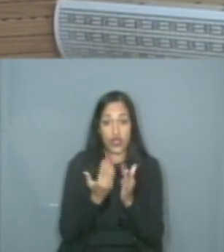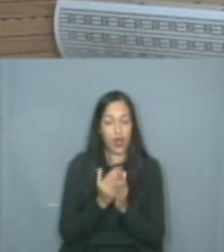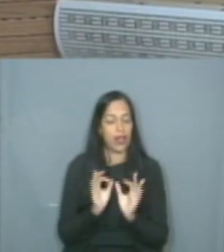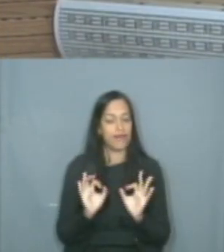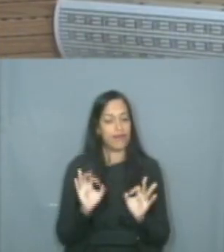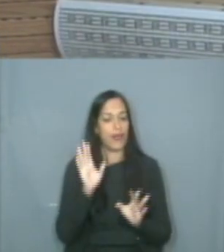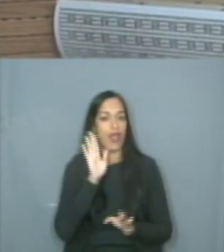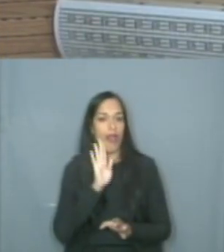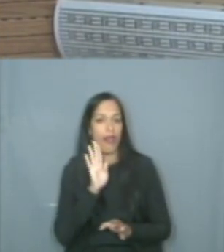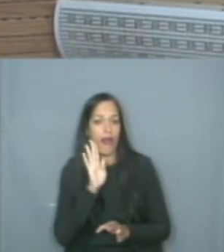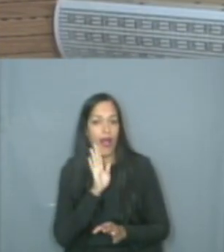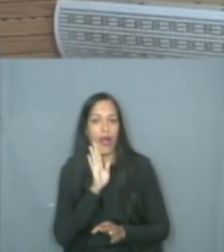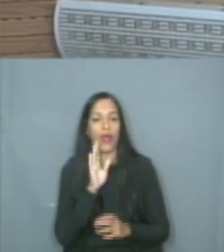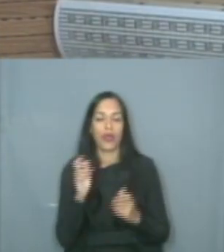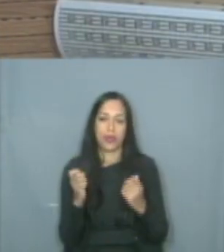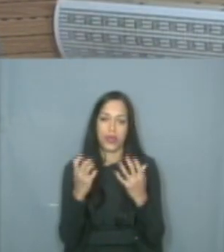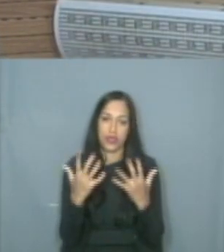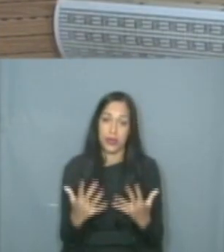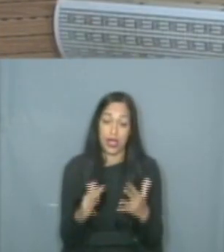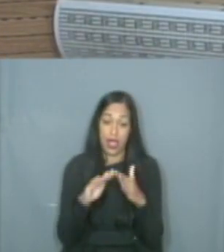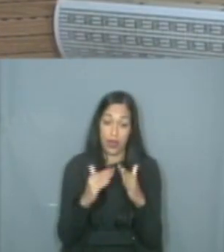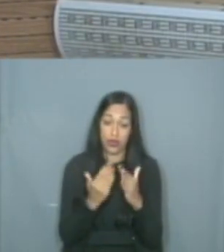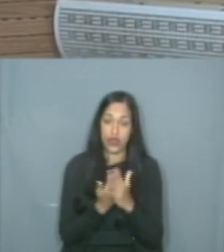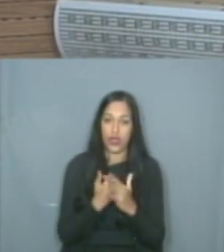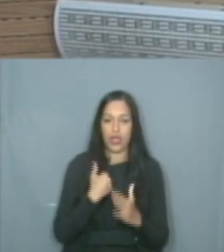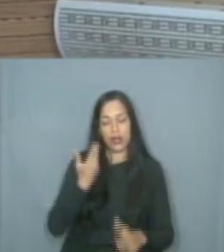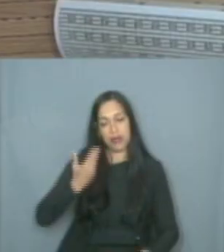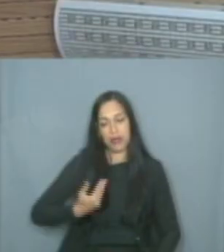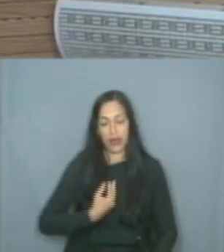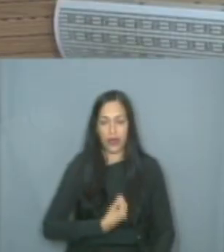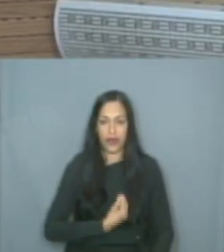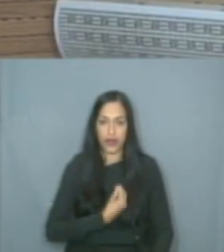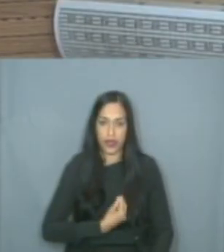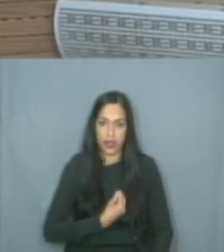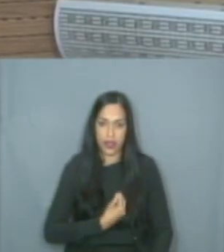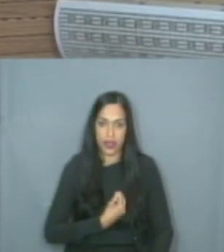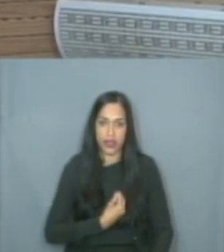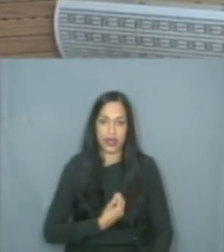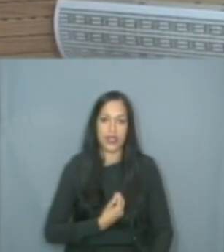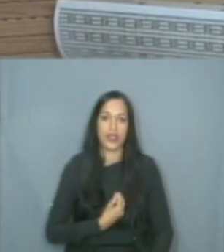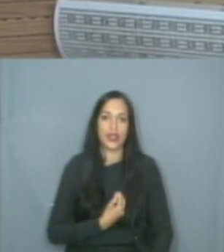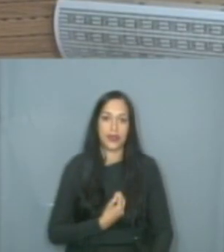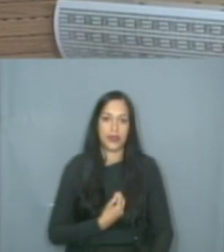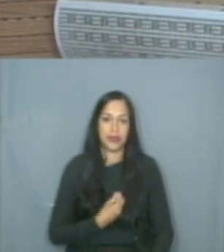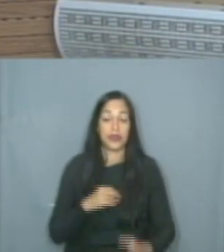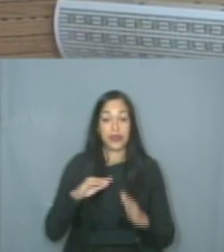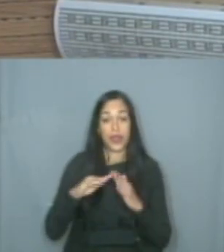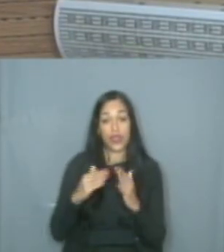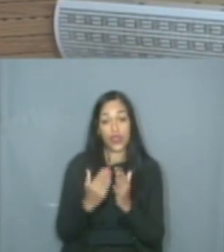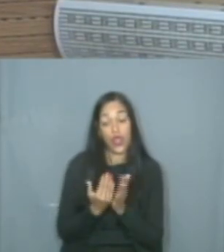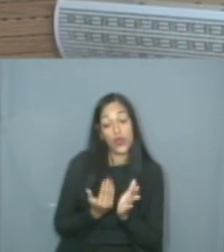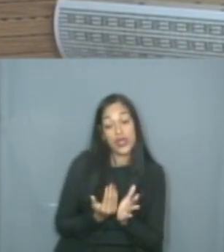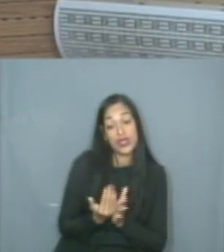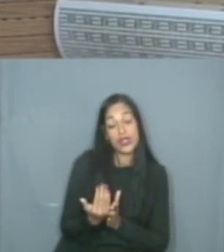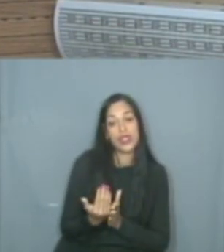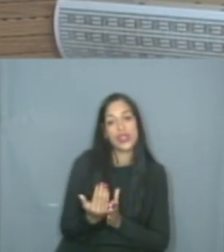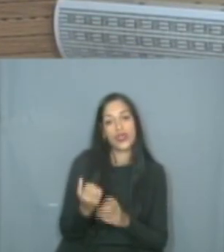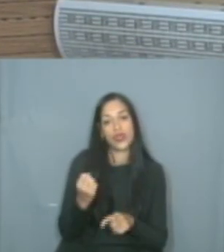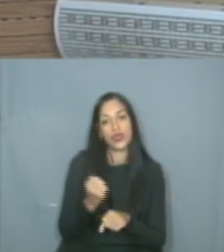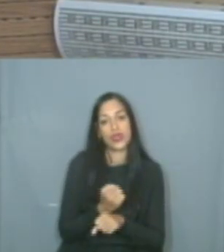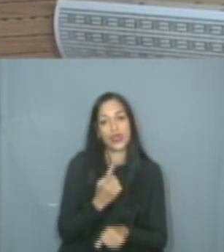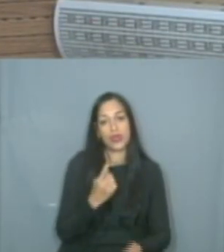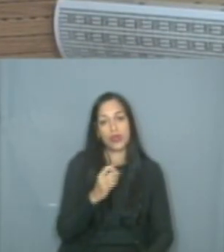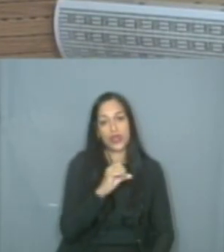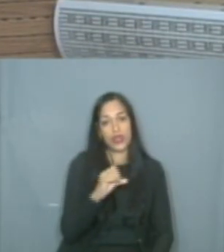muito legal. Como eu disse, é uma escola que faz parte da minha jornada. Eu fui lotada na escola no início da minha jornada, nos anos